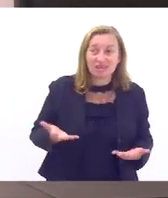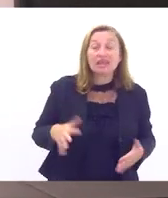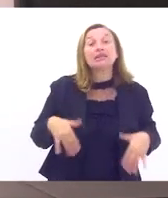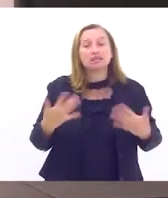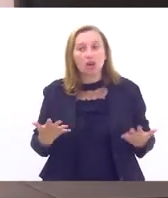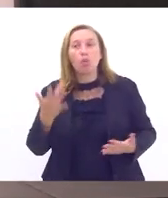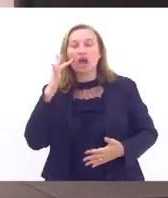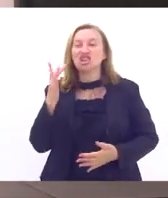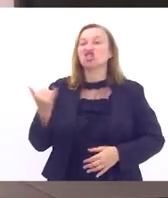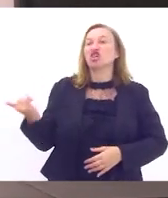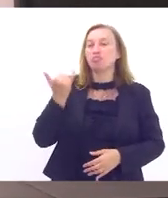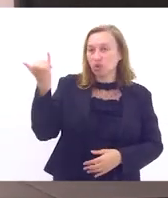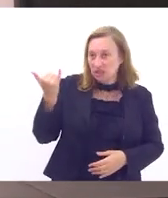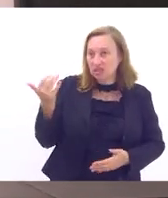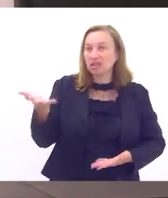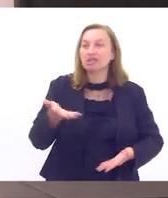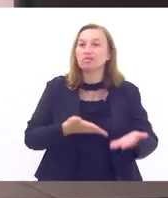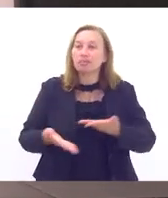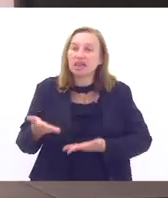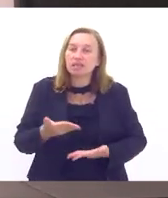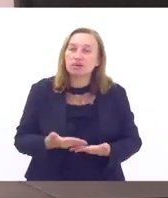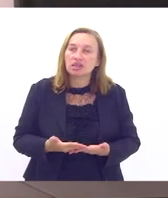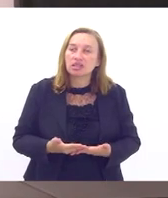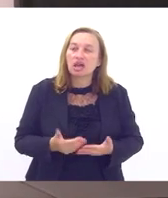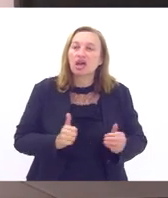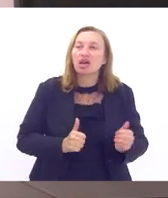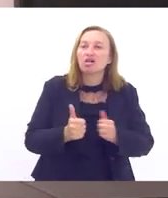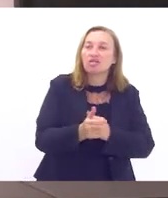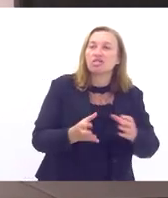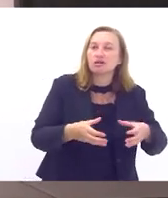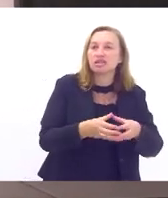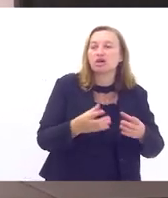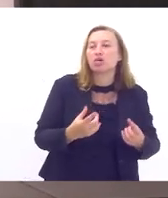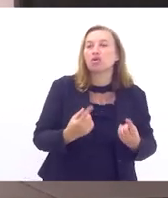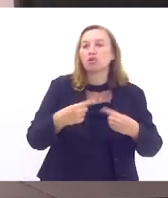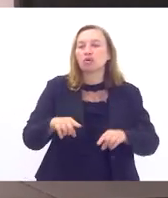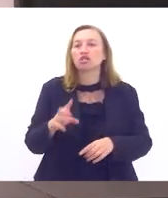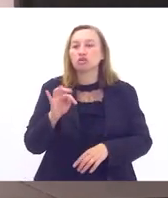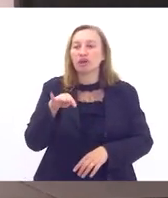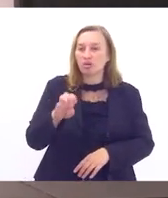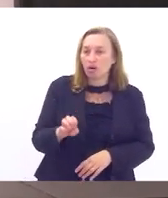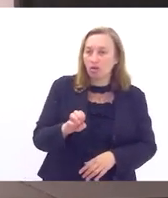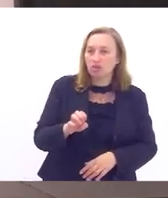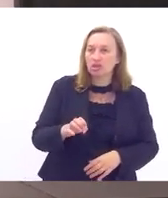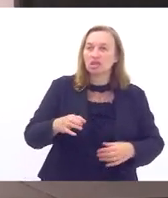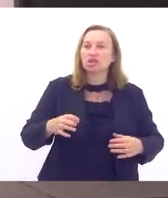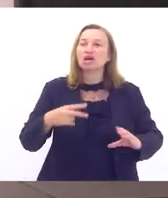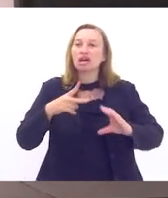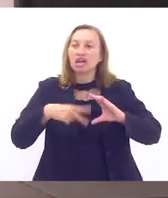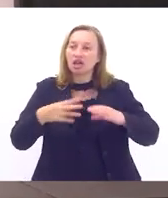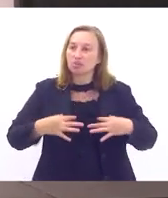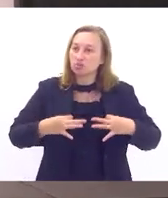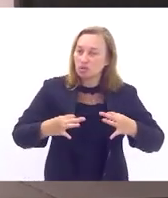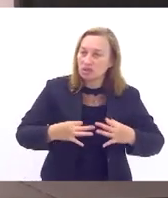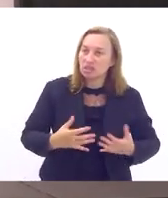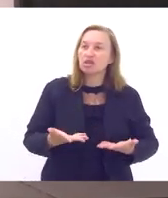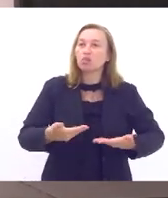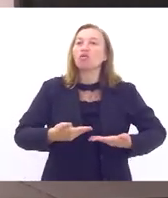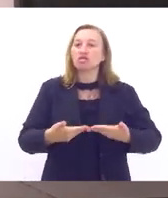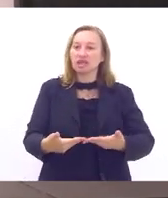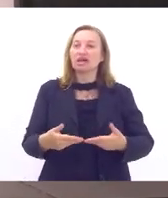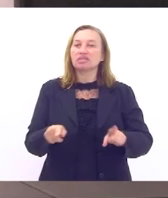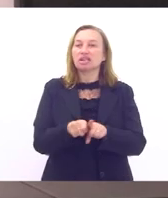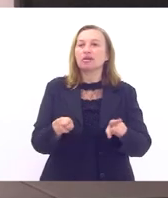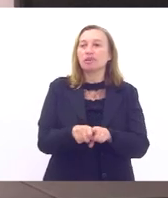que é importante, nessa participação, a Frente Parlamentar da Tuberculose, a Comissão de Saúde da Câmara, se coloca à disposição para participar, que sejam convidados